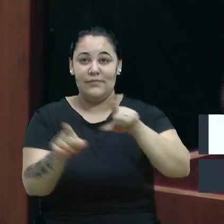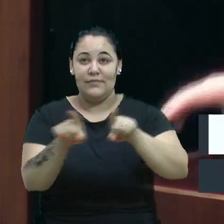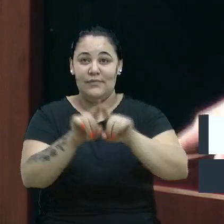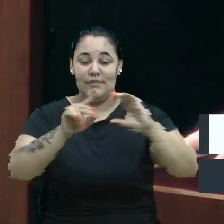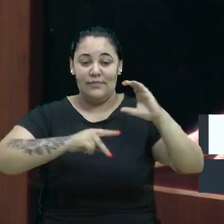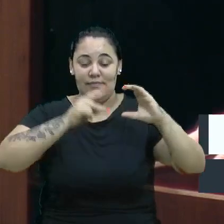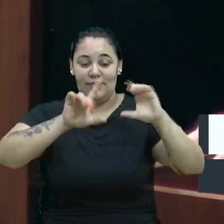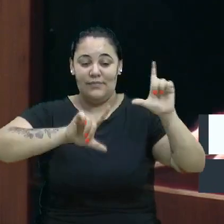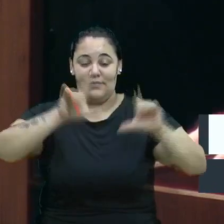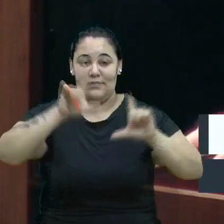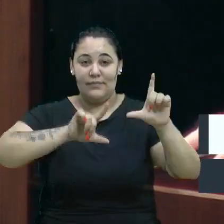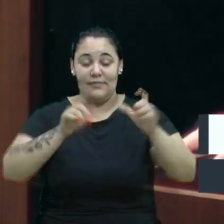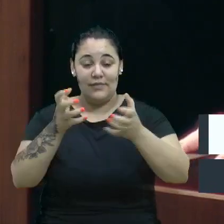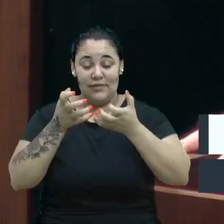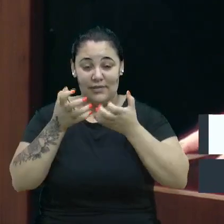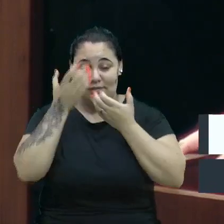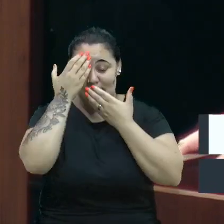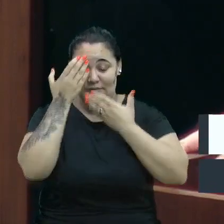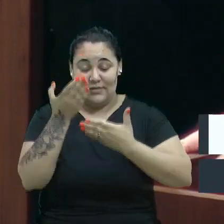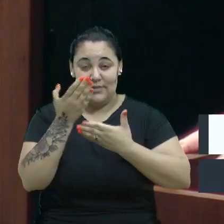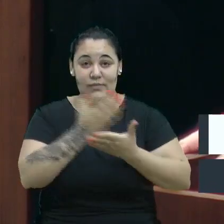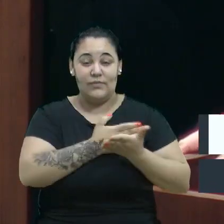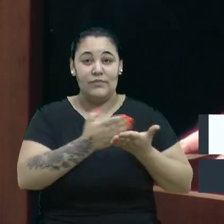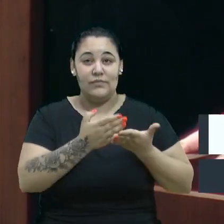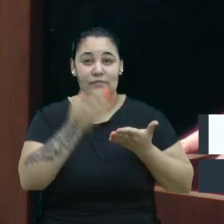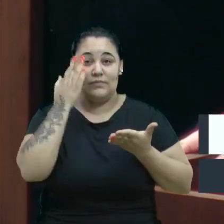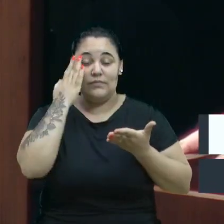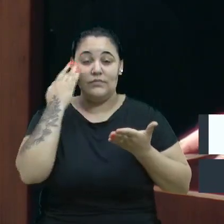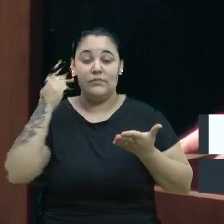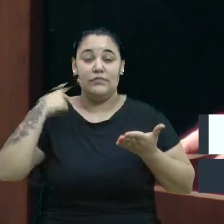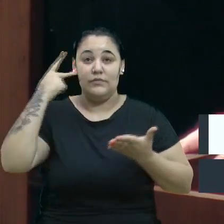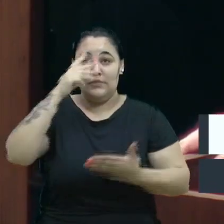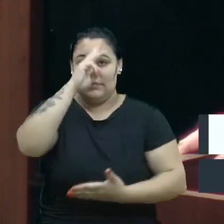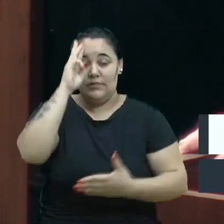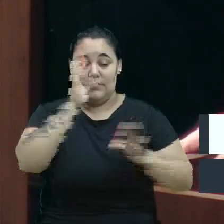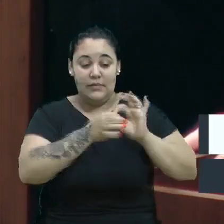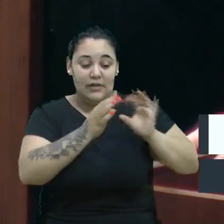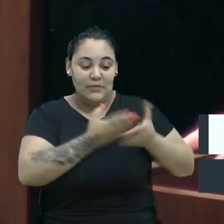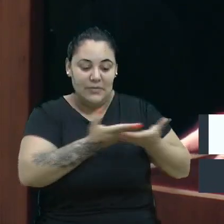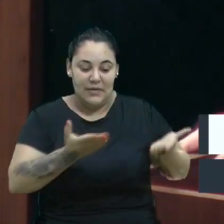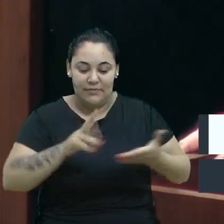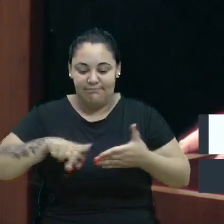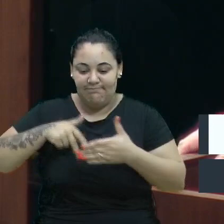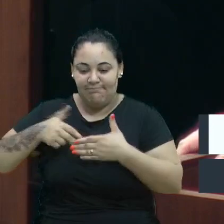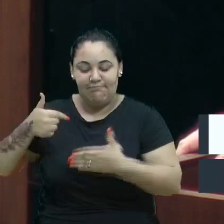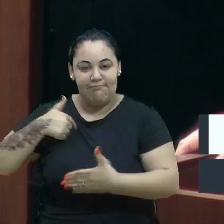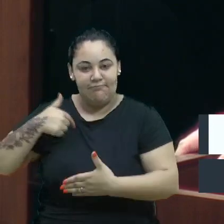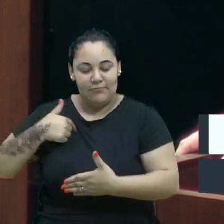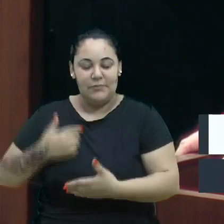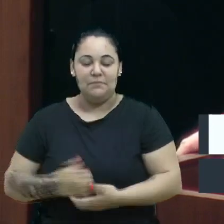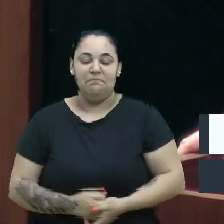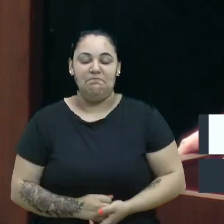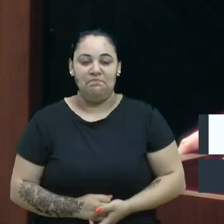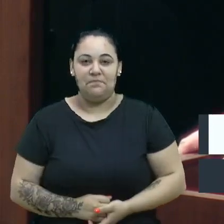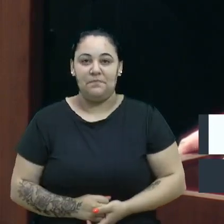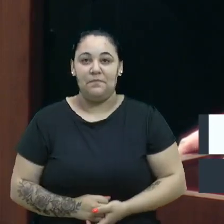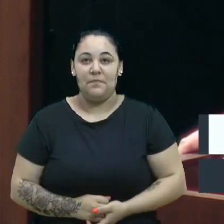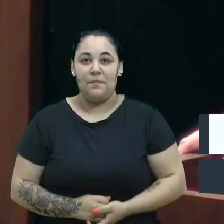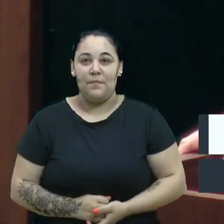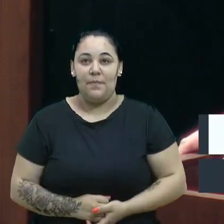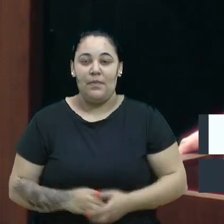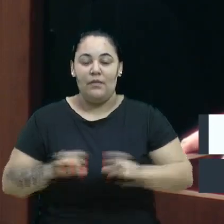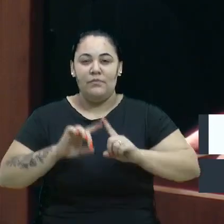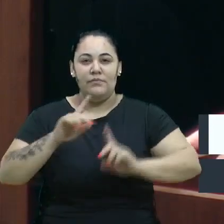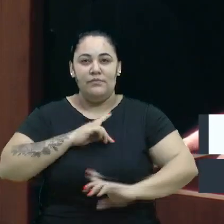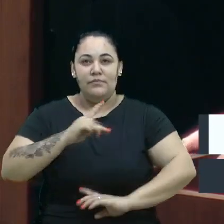Queria inicialmente agradecer aqui o vereador Juliano Valim pela cedência do espaço do seu grande expediente. Mas, presidente,